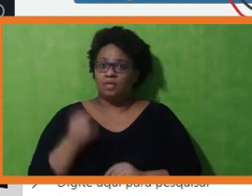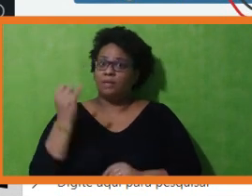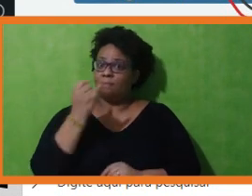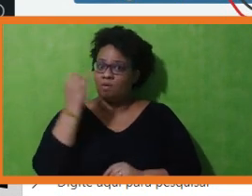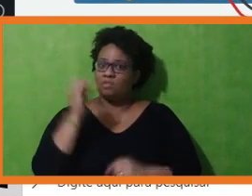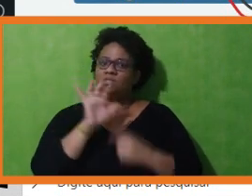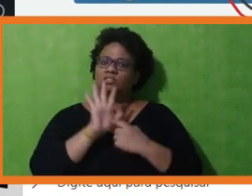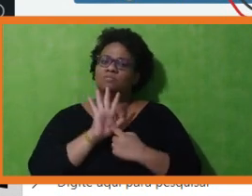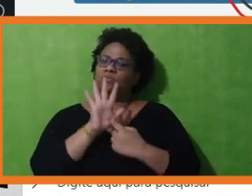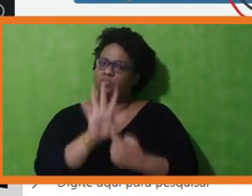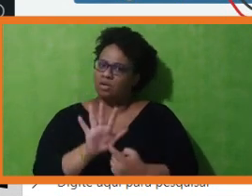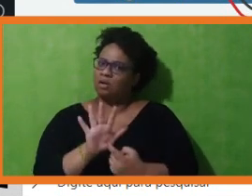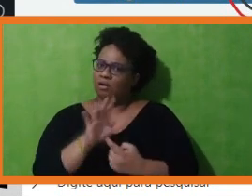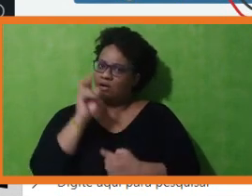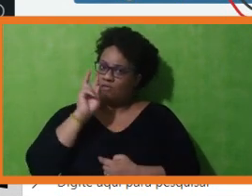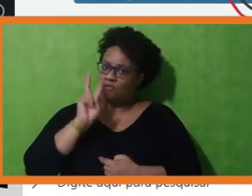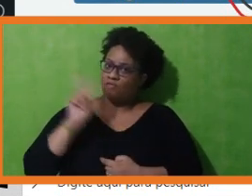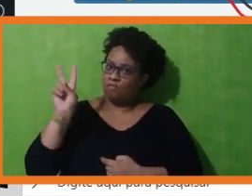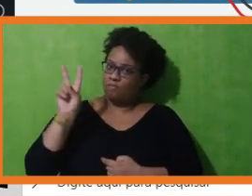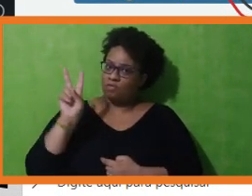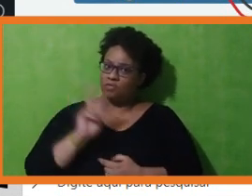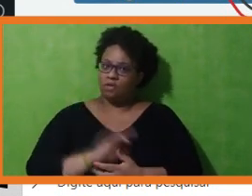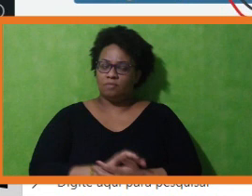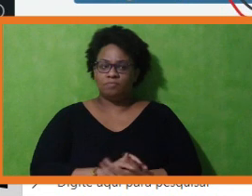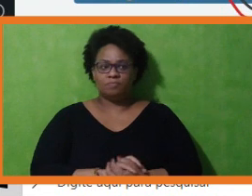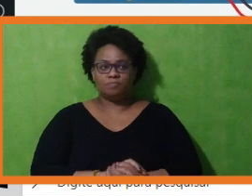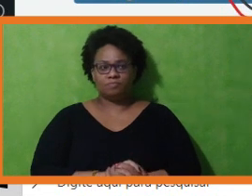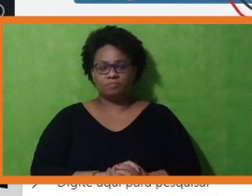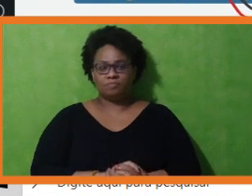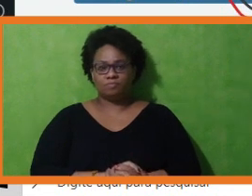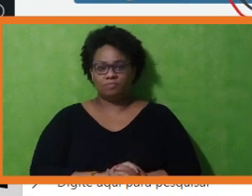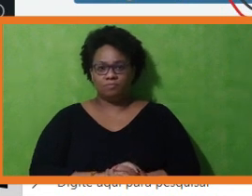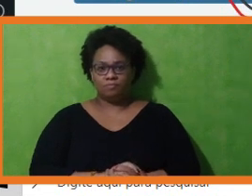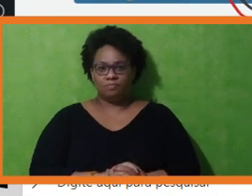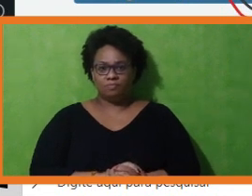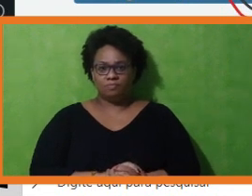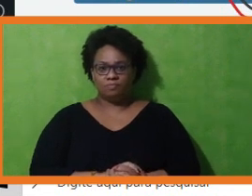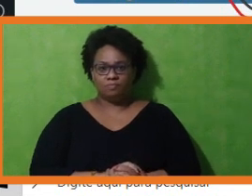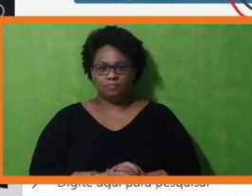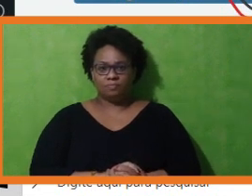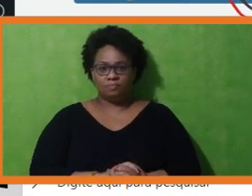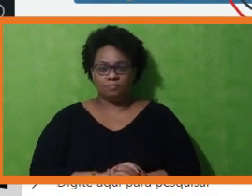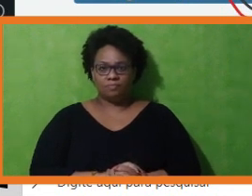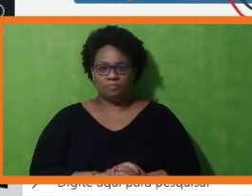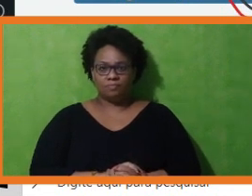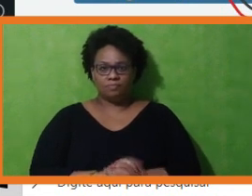Isso é muito importante, só para mostrar para vocês por que é importante isso, eu vou colocar um serial.println